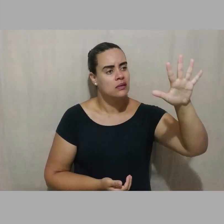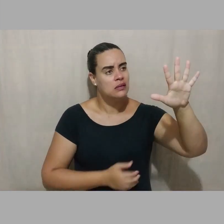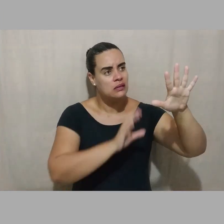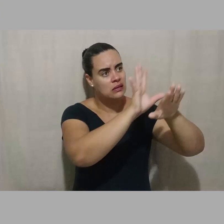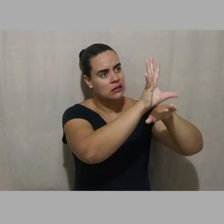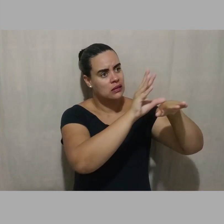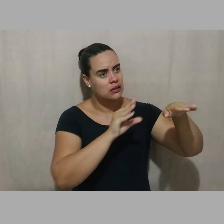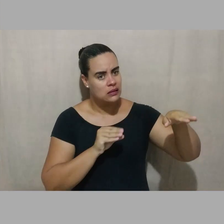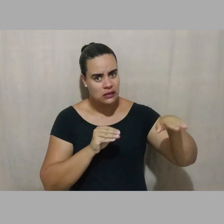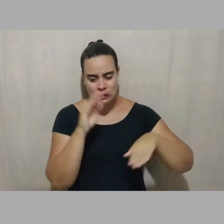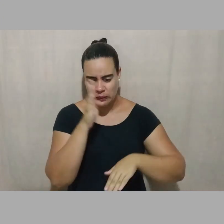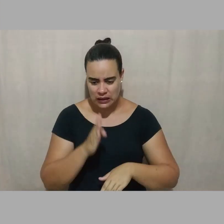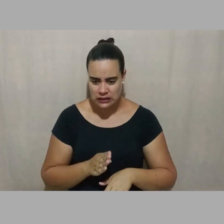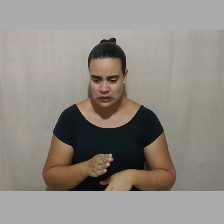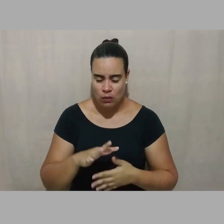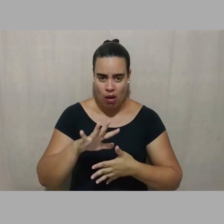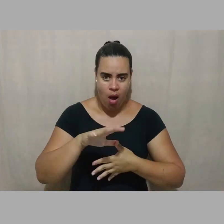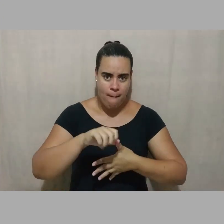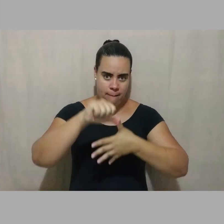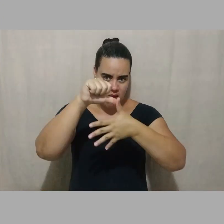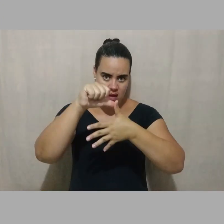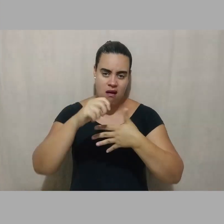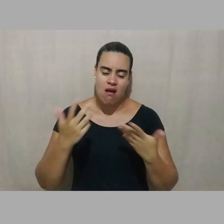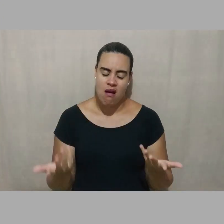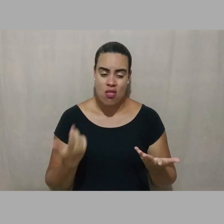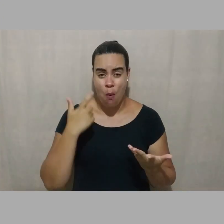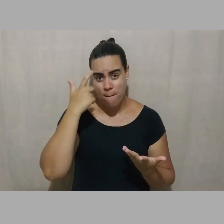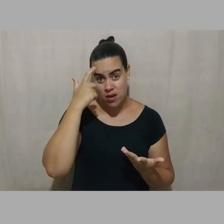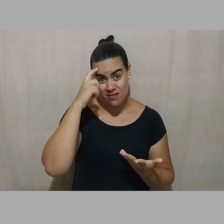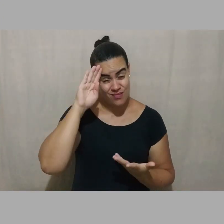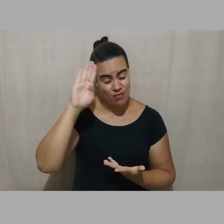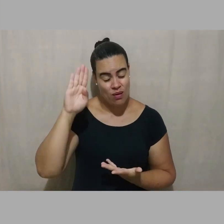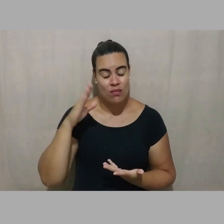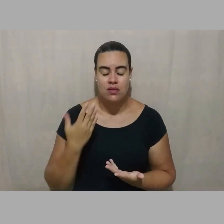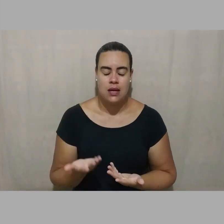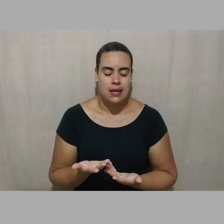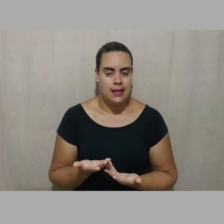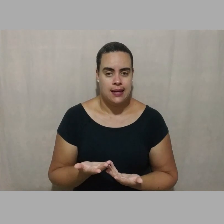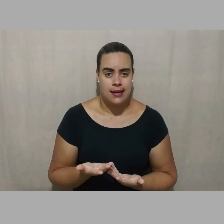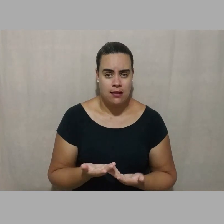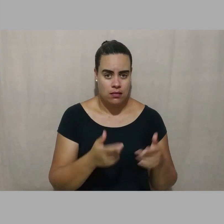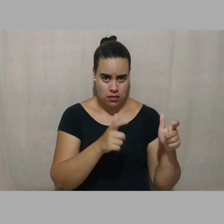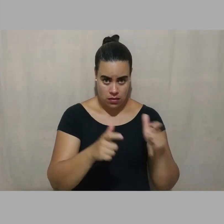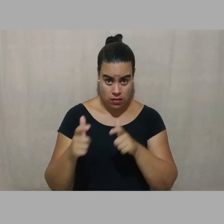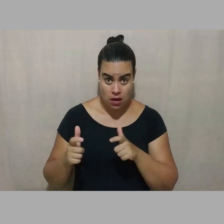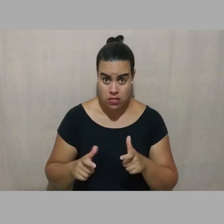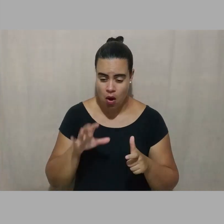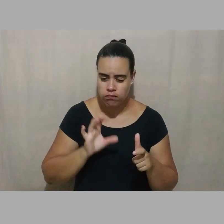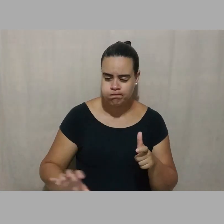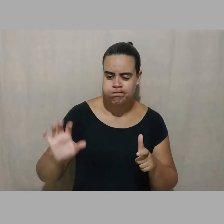ocidentalização, né, do Brasil e da América Latina. Então, acho que, pensando, sobretudo,